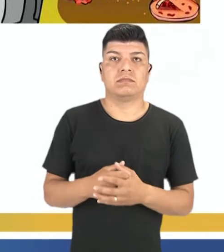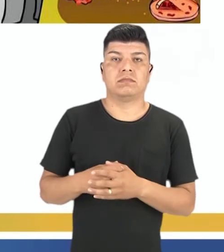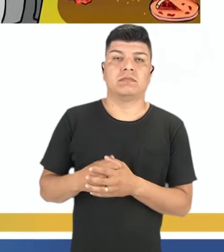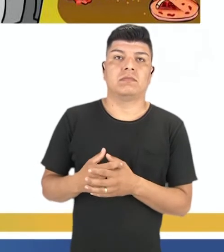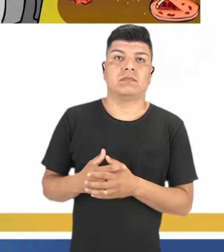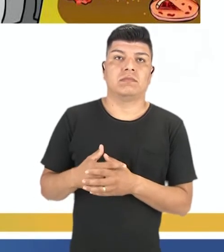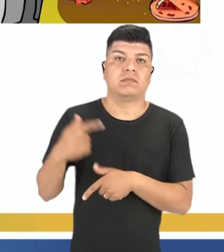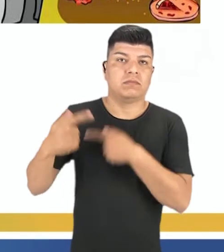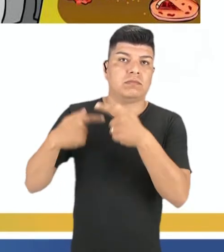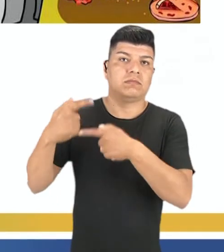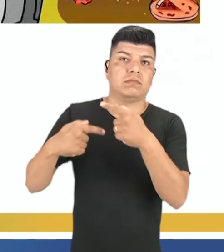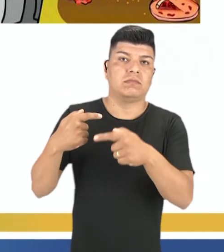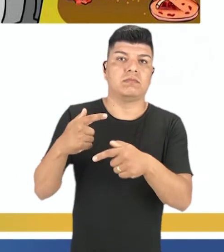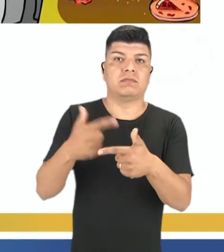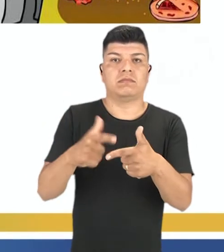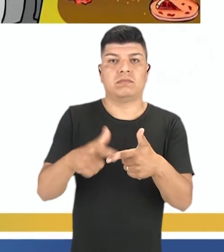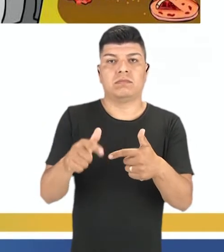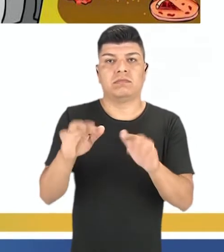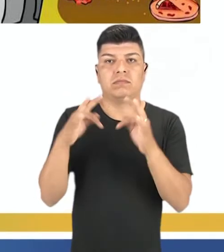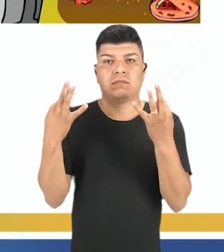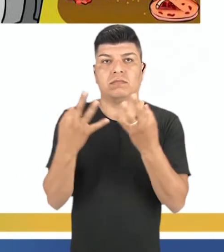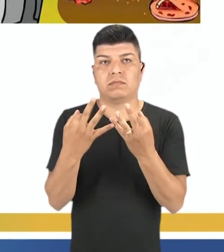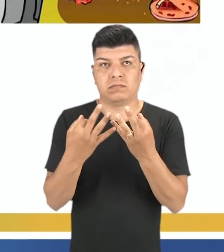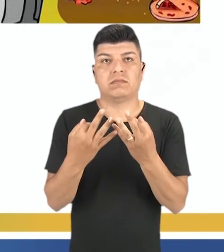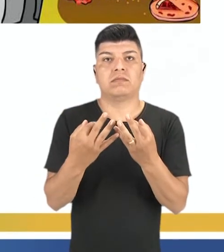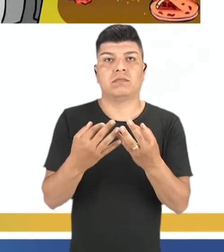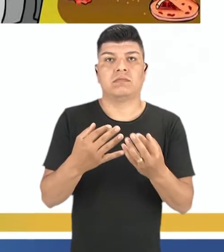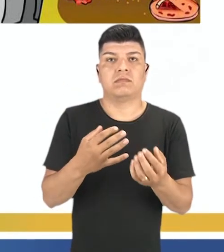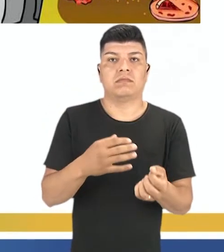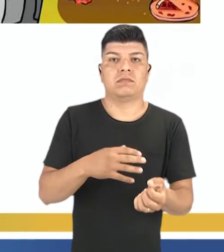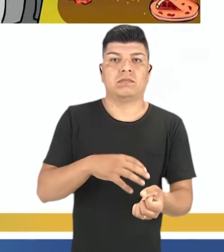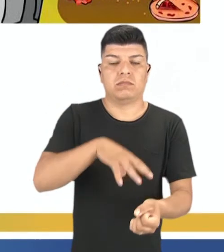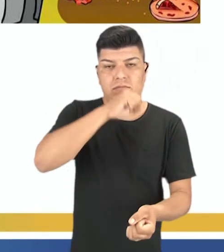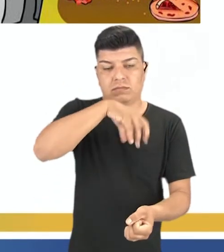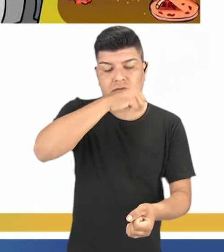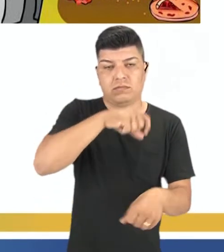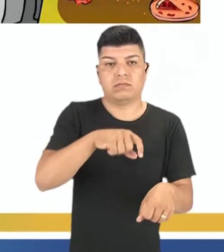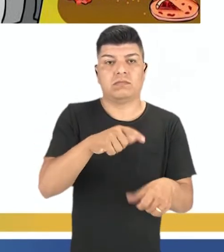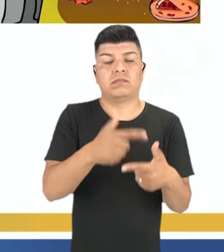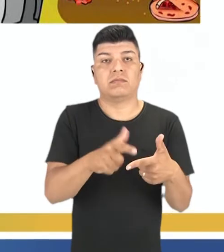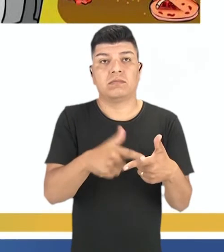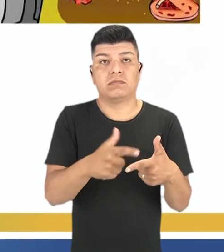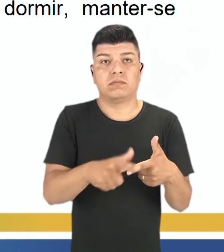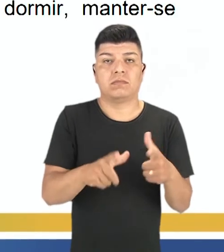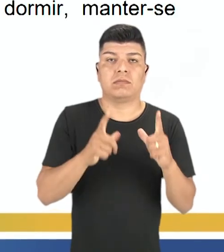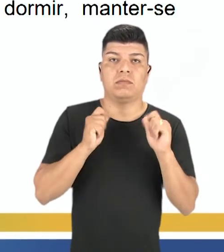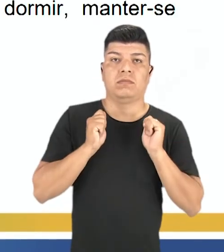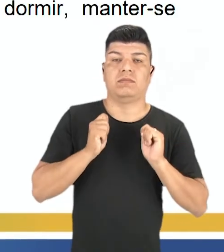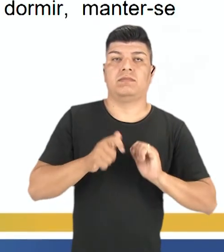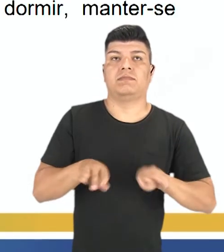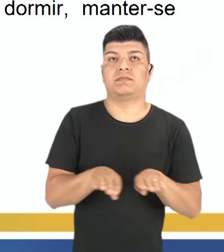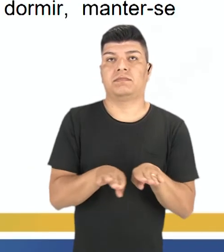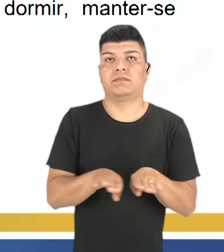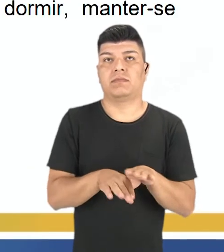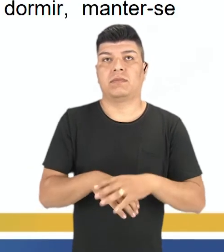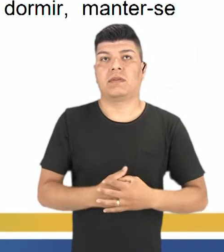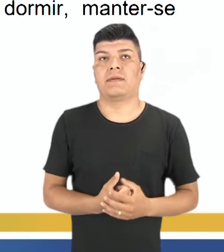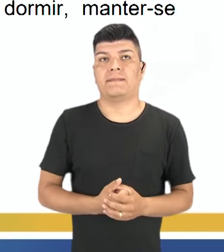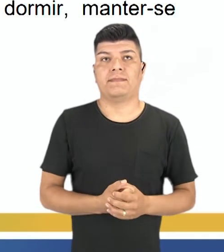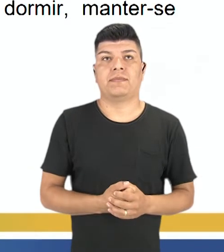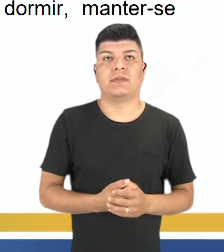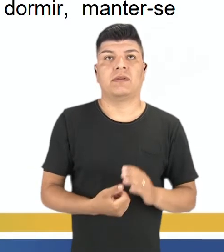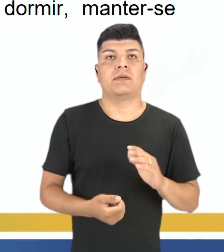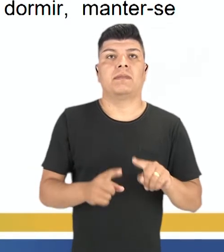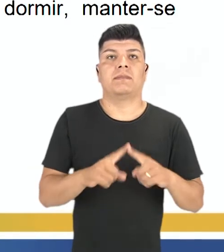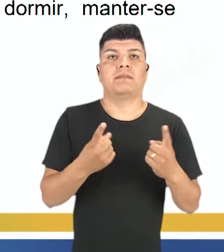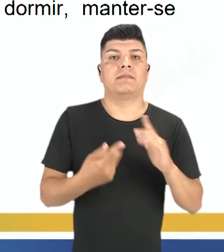família, níveis elevados de gordura no sangue, hipertensão arterial e, acima de tudo, sedentarismo. Mas o